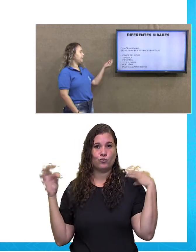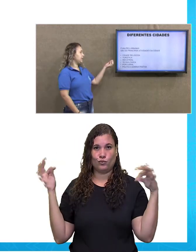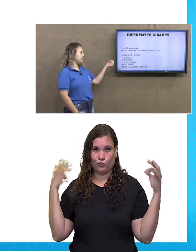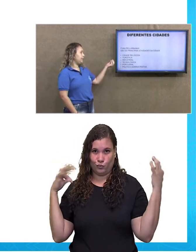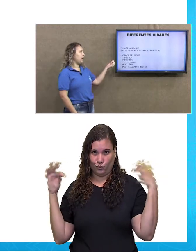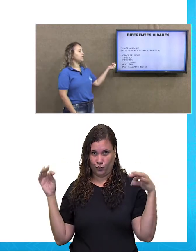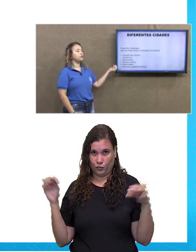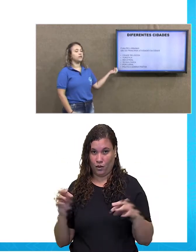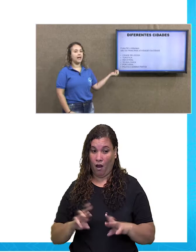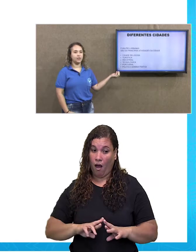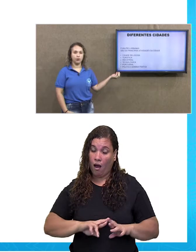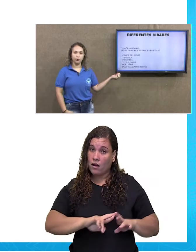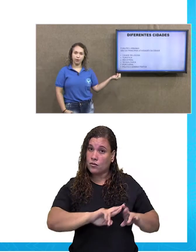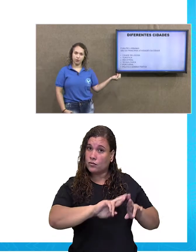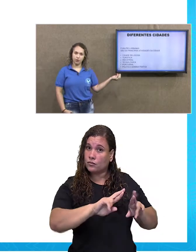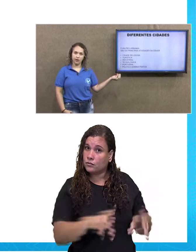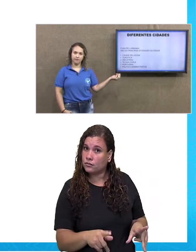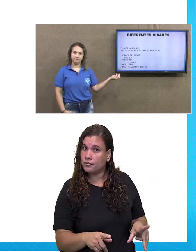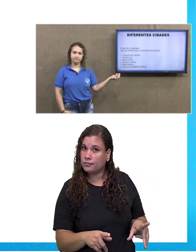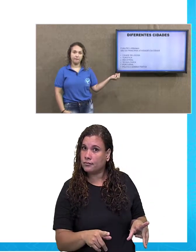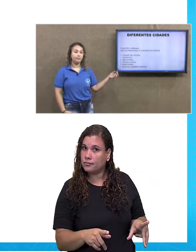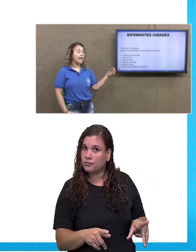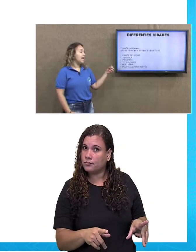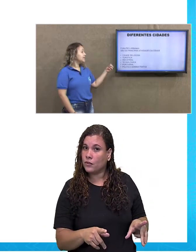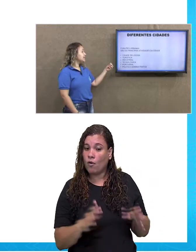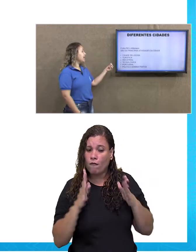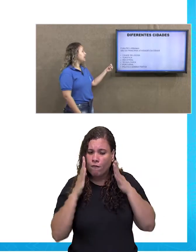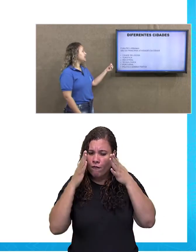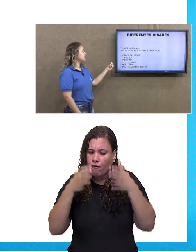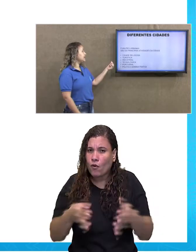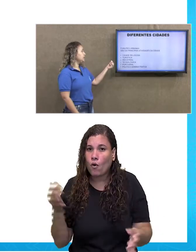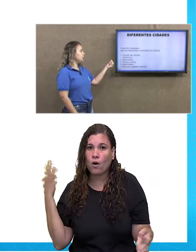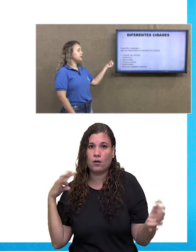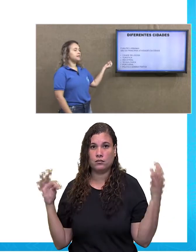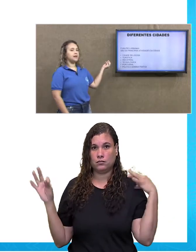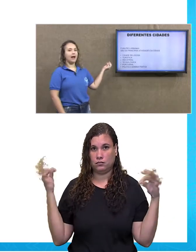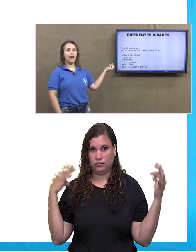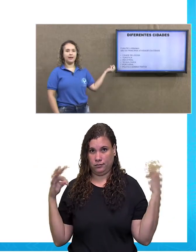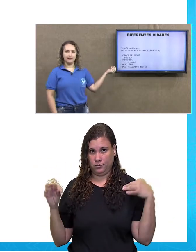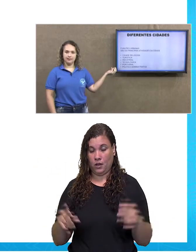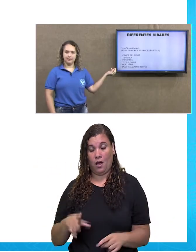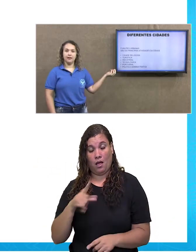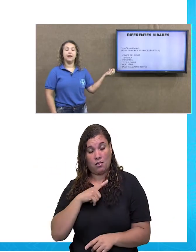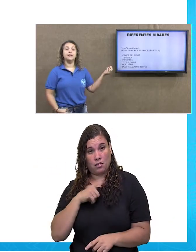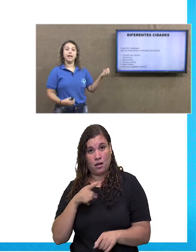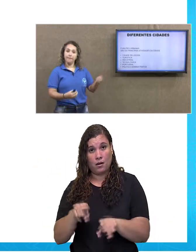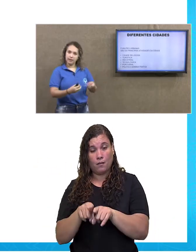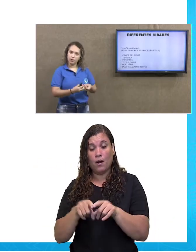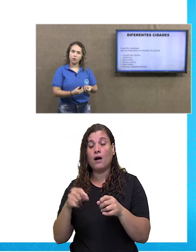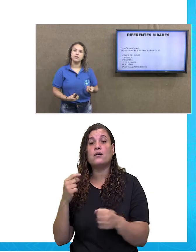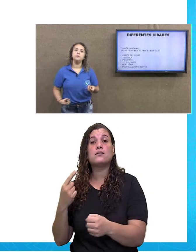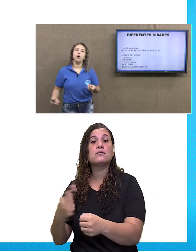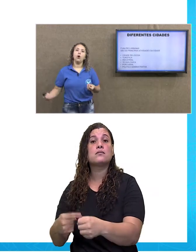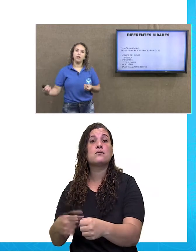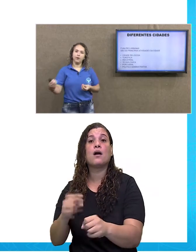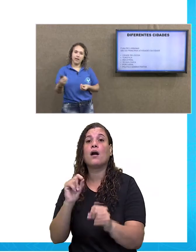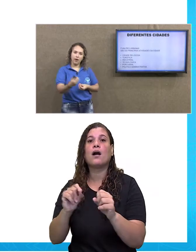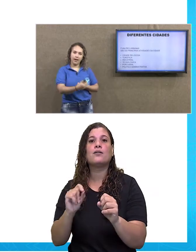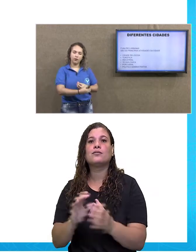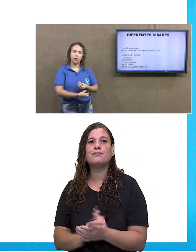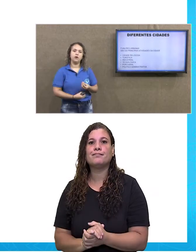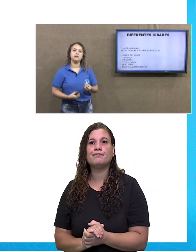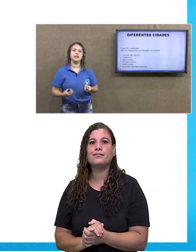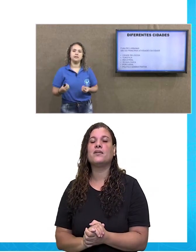mas a principal atividade é turística. Cidades industriais. Tem pessoas que moram ali